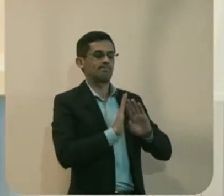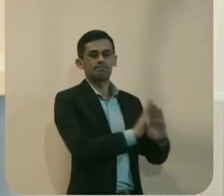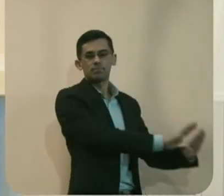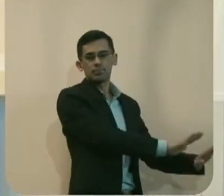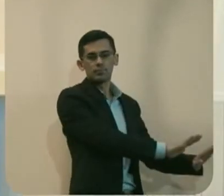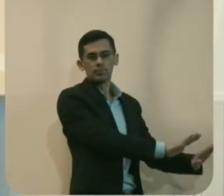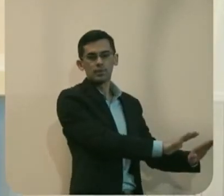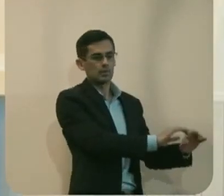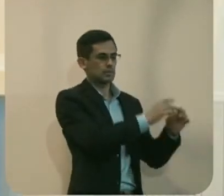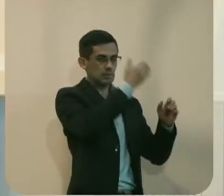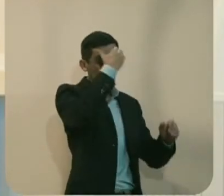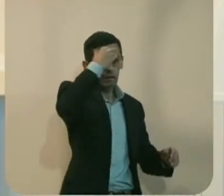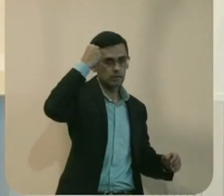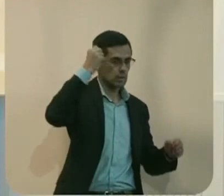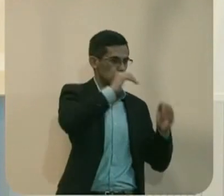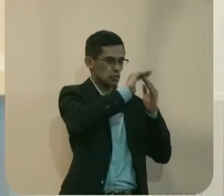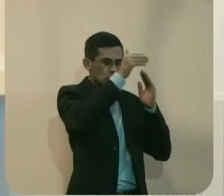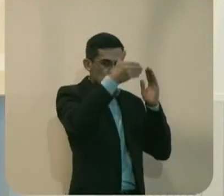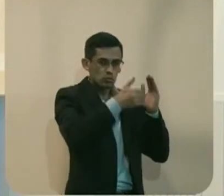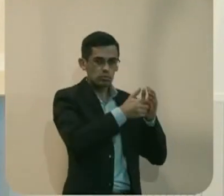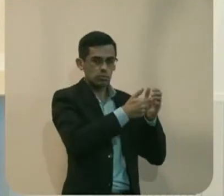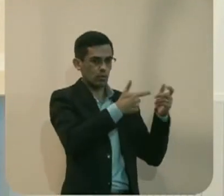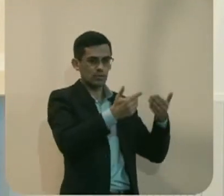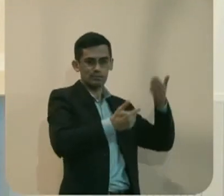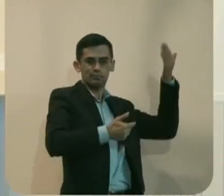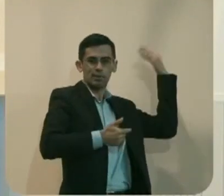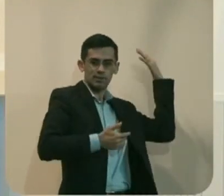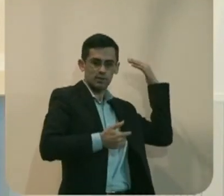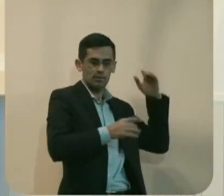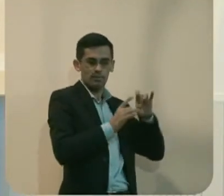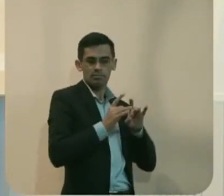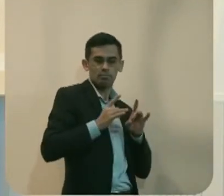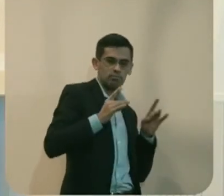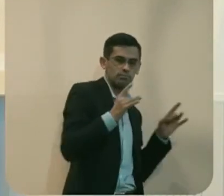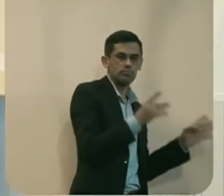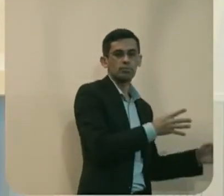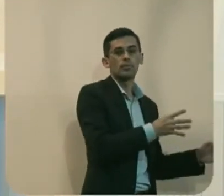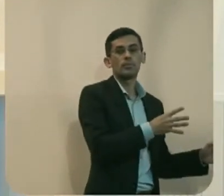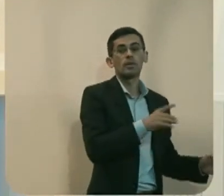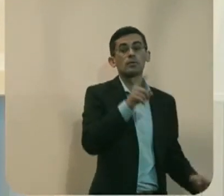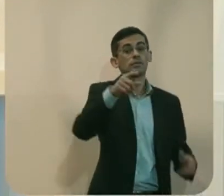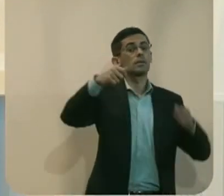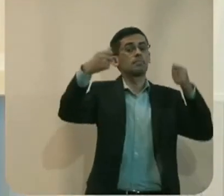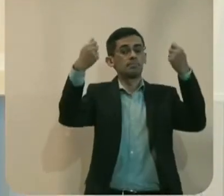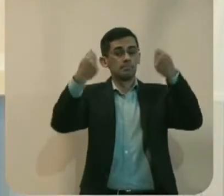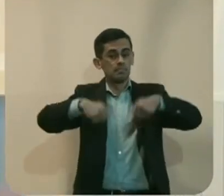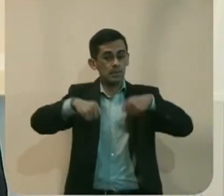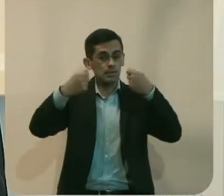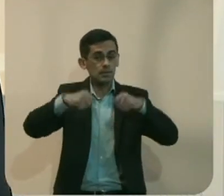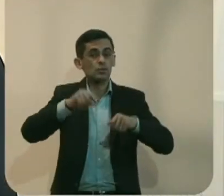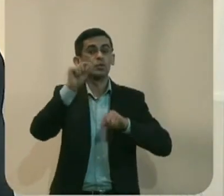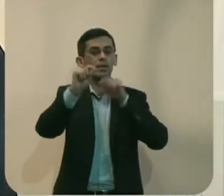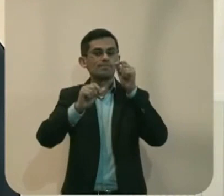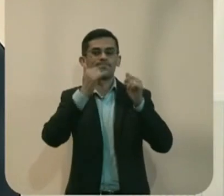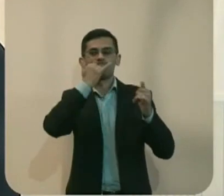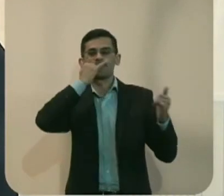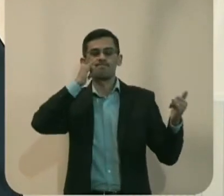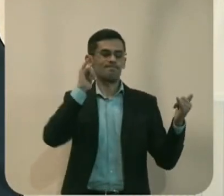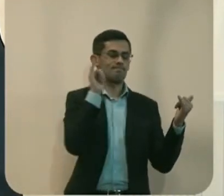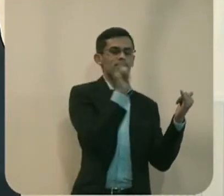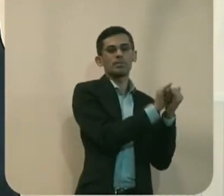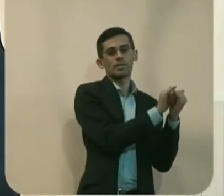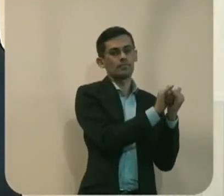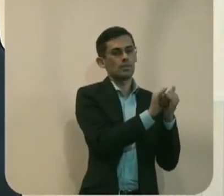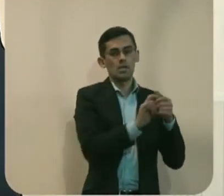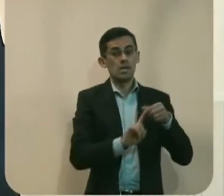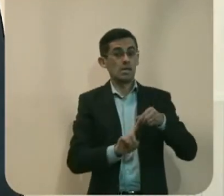e enterrar e acabar com essa planta que faz mal, você vai precisar perdoar. Essa é